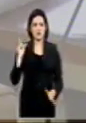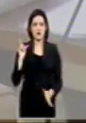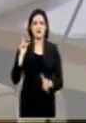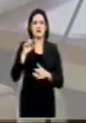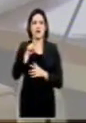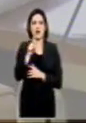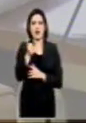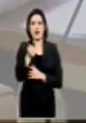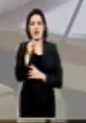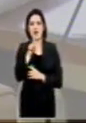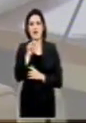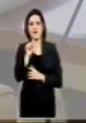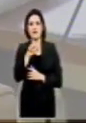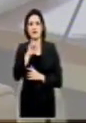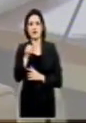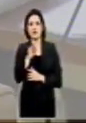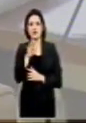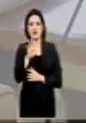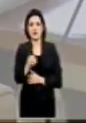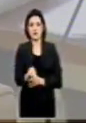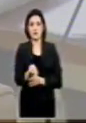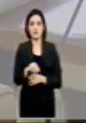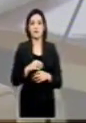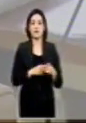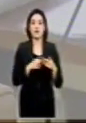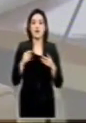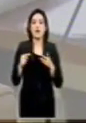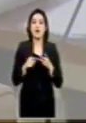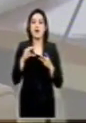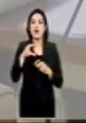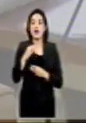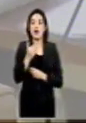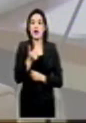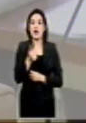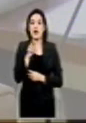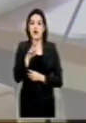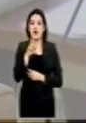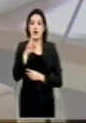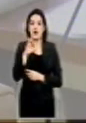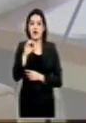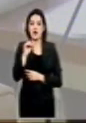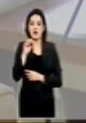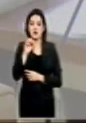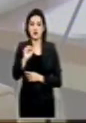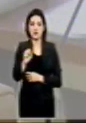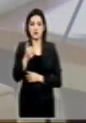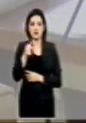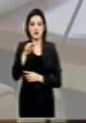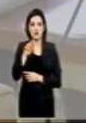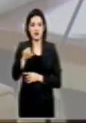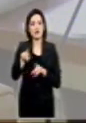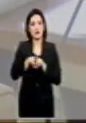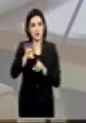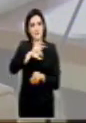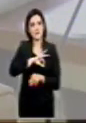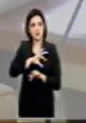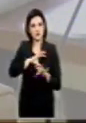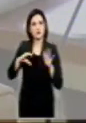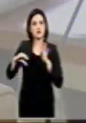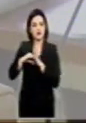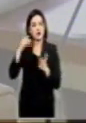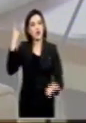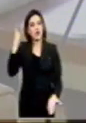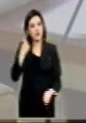Jato. Carlos André Ferreira Alfama, isso tudo está nos autos. Também policial legislativo confirmou a realização